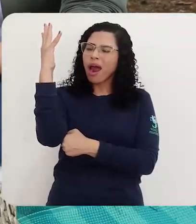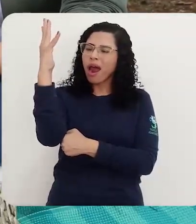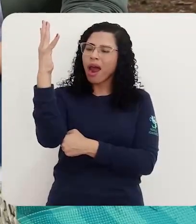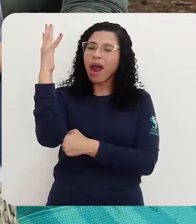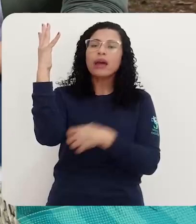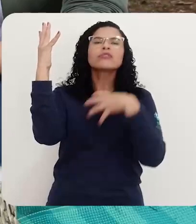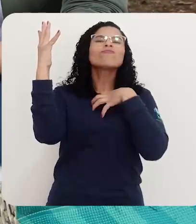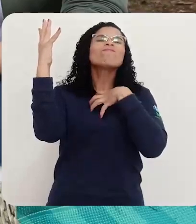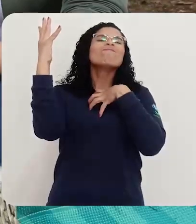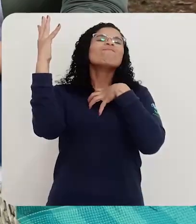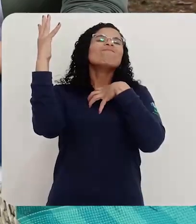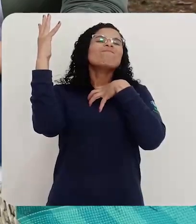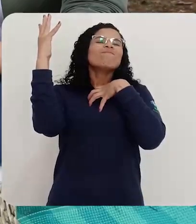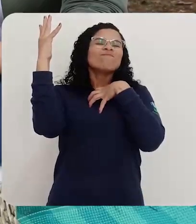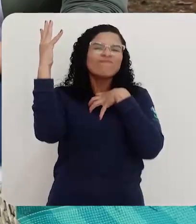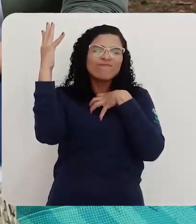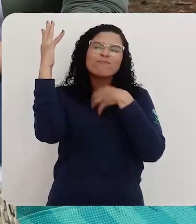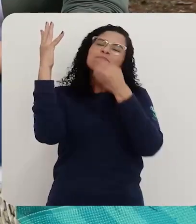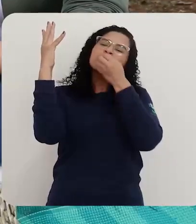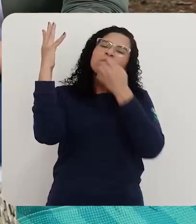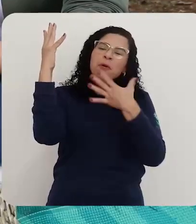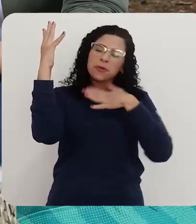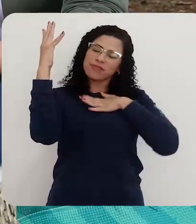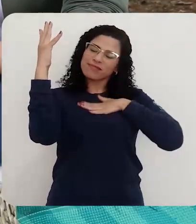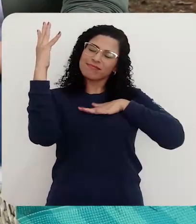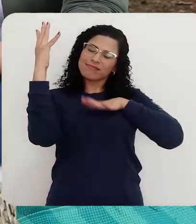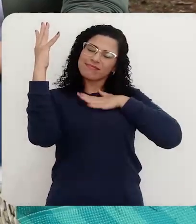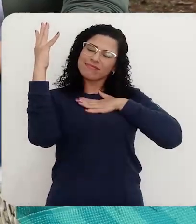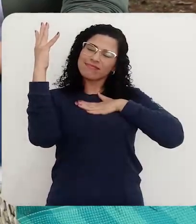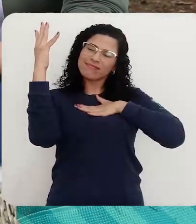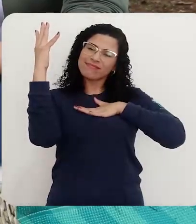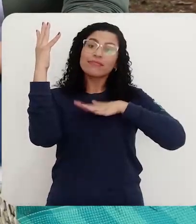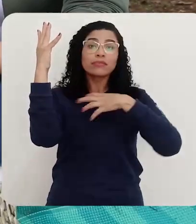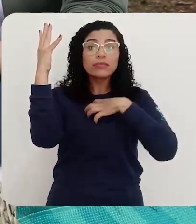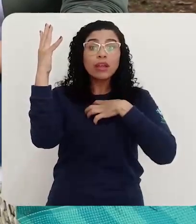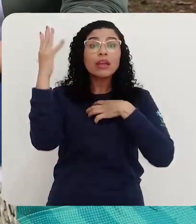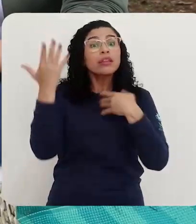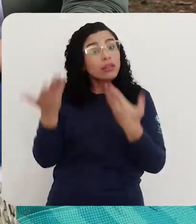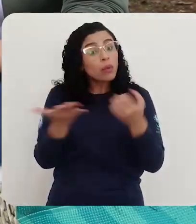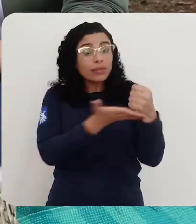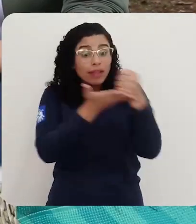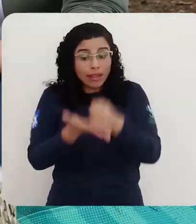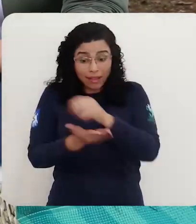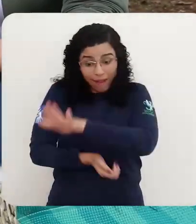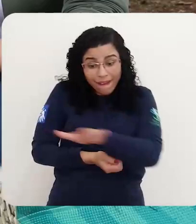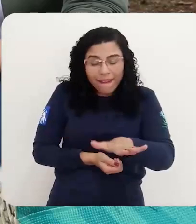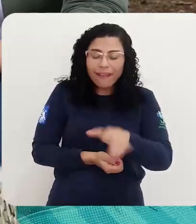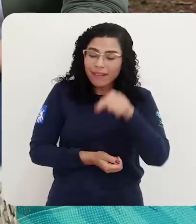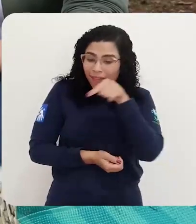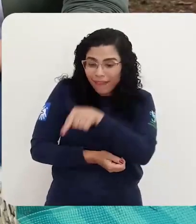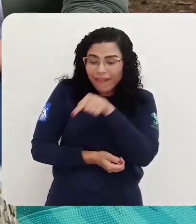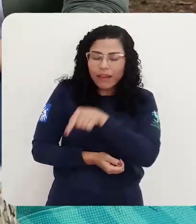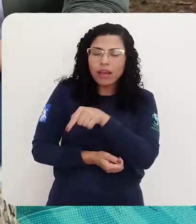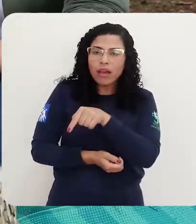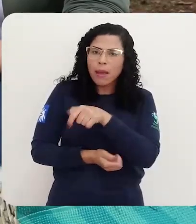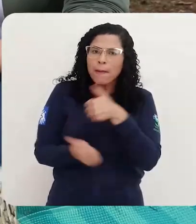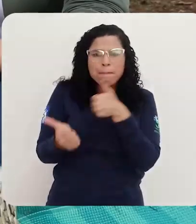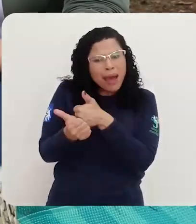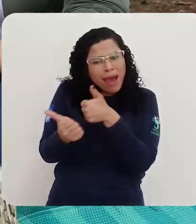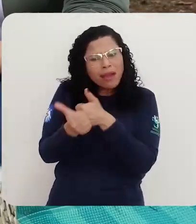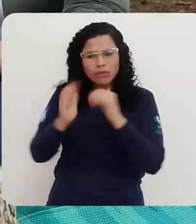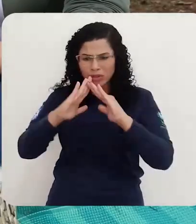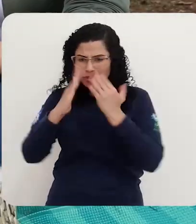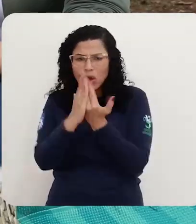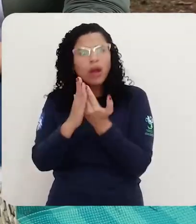esse balançar, o quanto isso produz para a gente uma certa calmaria. Você poder trazer a criança de repente e até